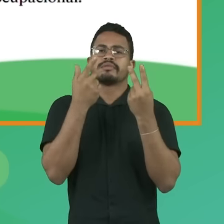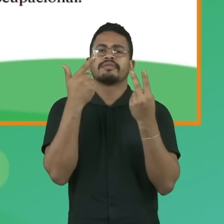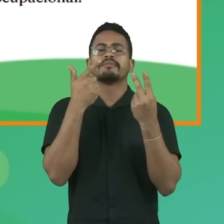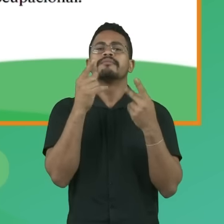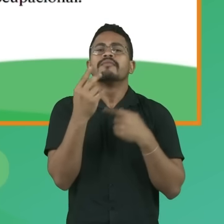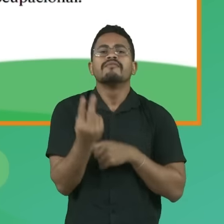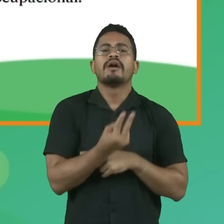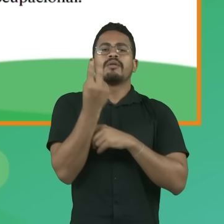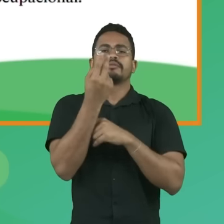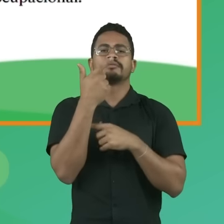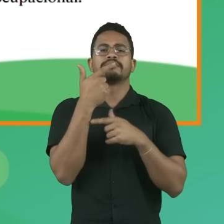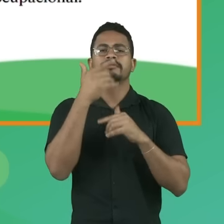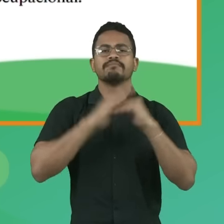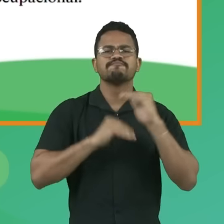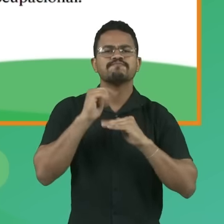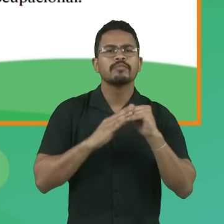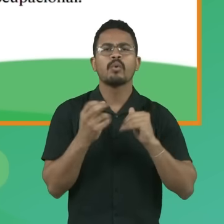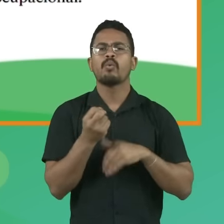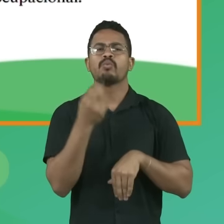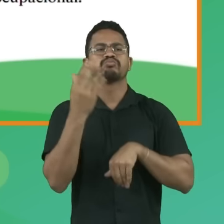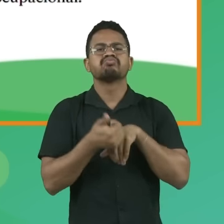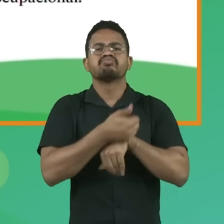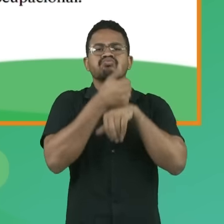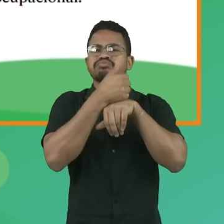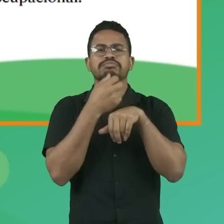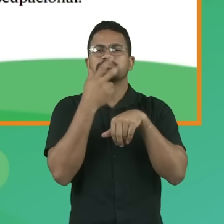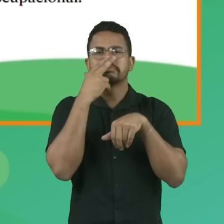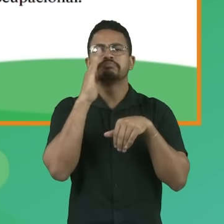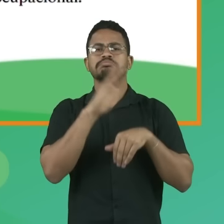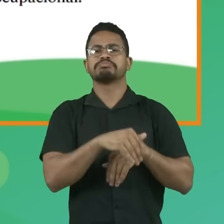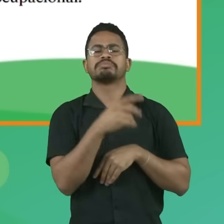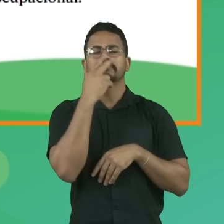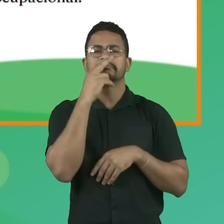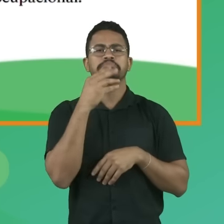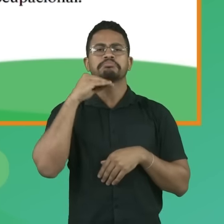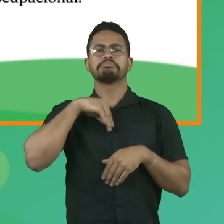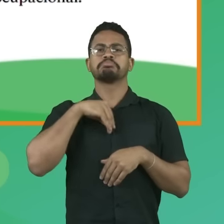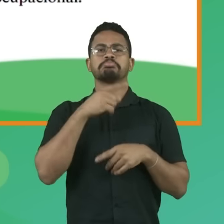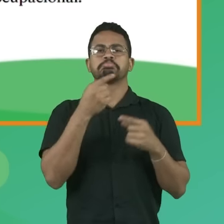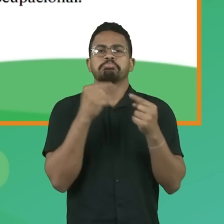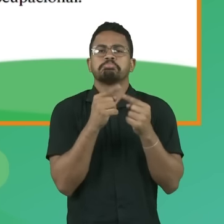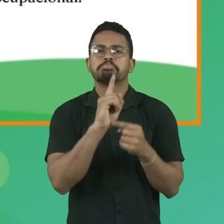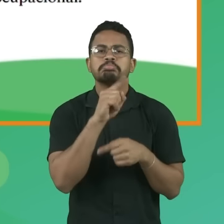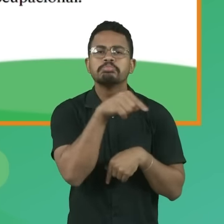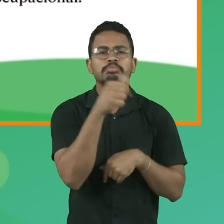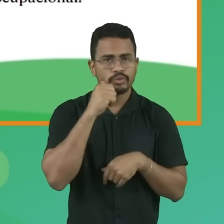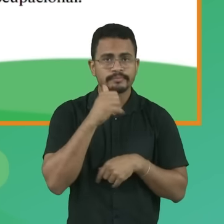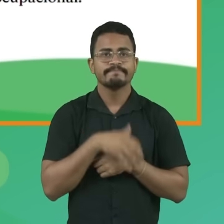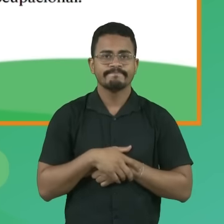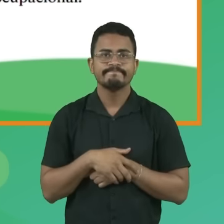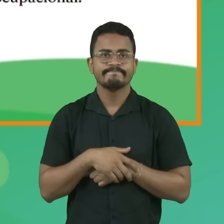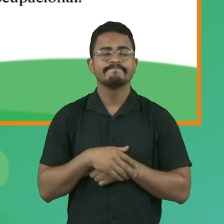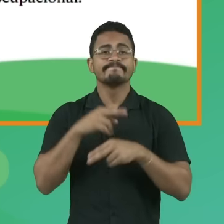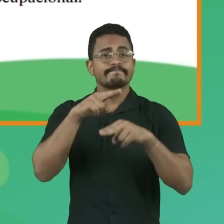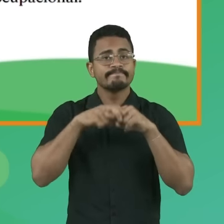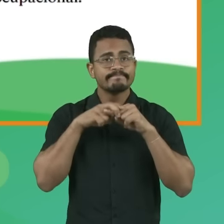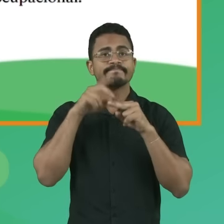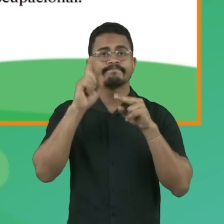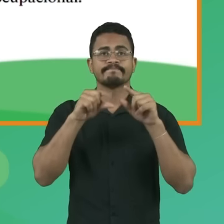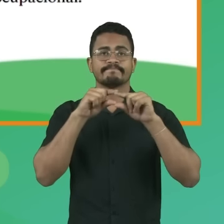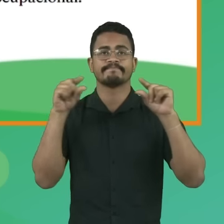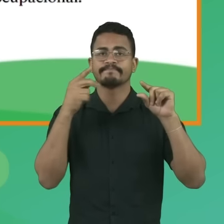pagam, né? Ou que se deve para aquelas mulheres porque elas estão ali exercendo. Tá bom? Então, essa aqui é o